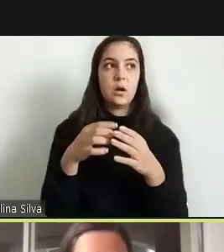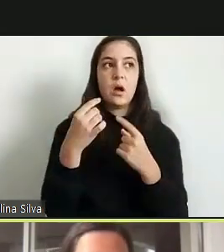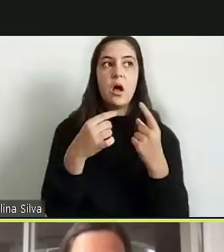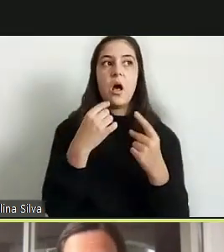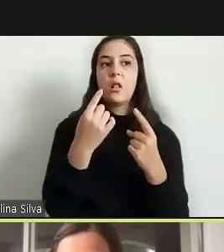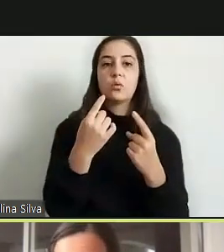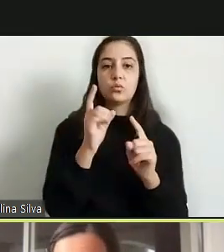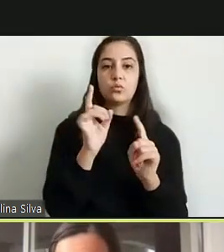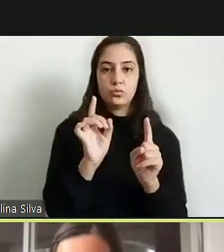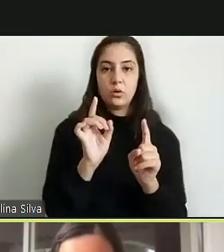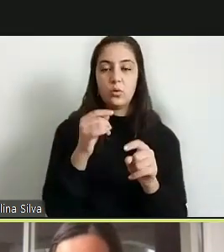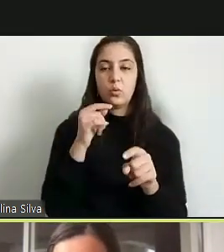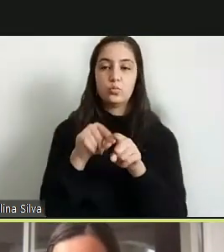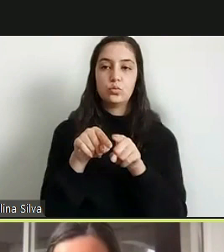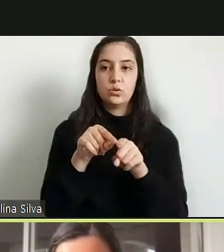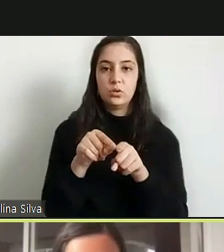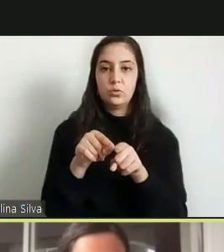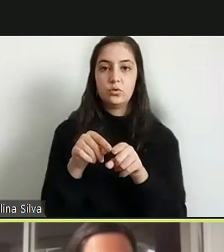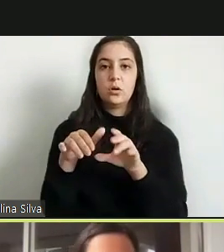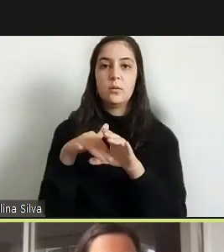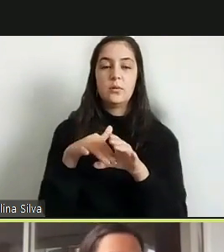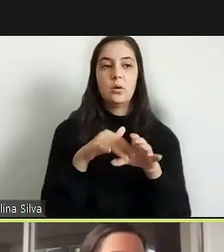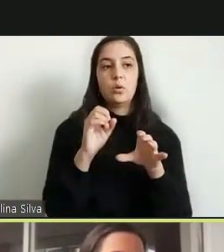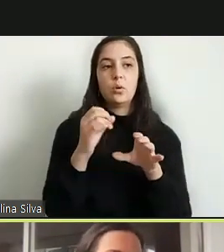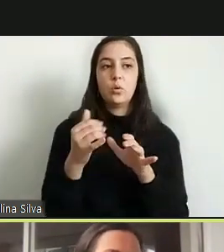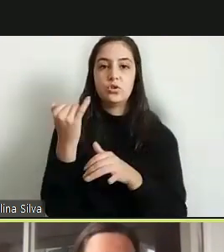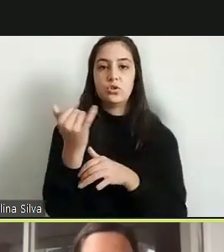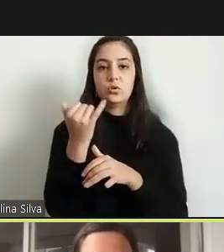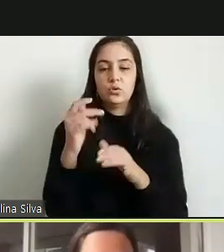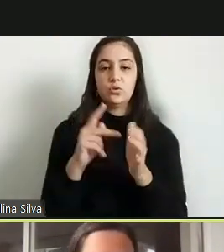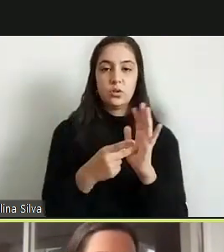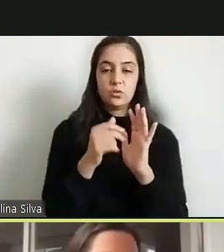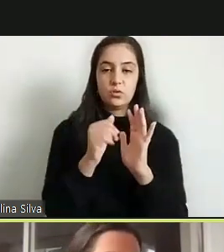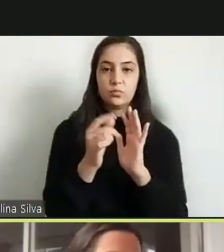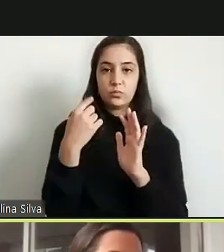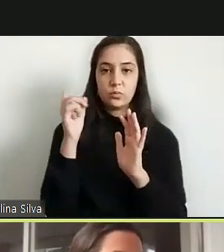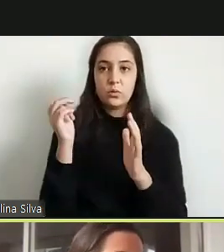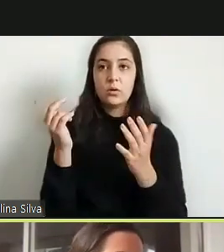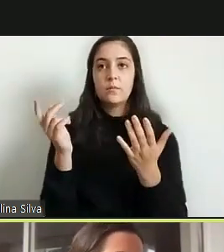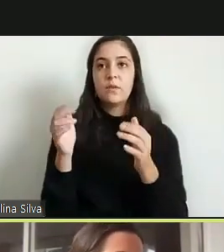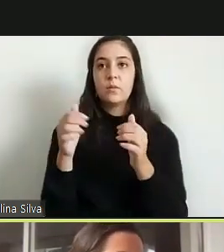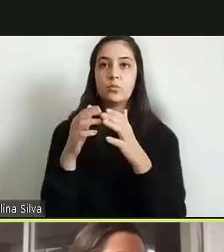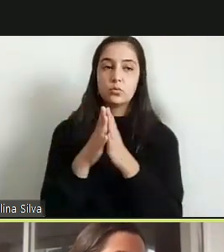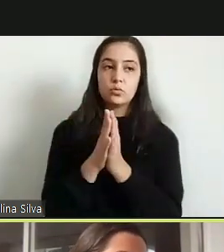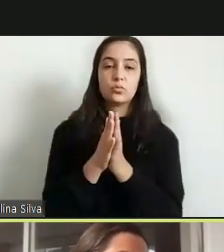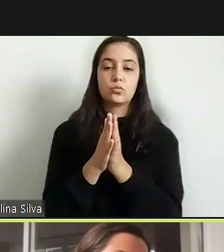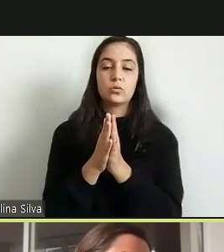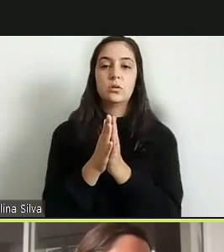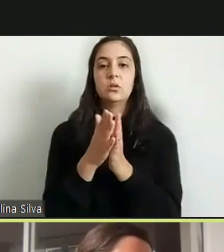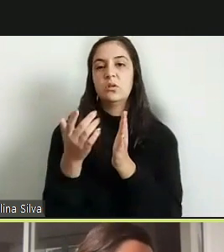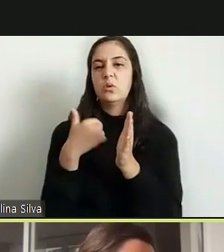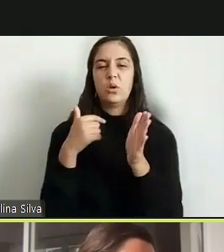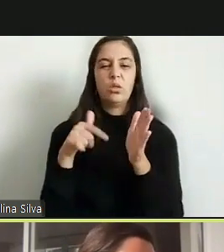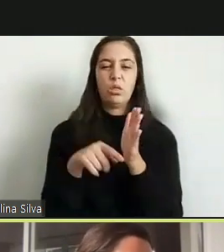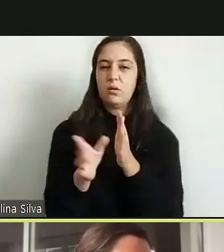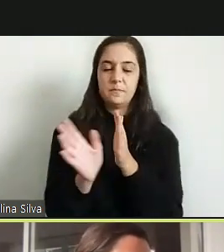cidadãos, políticos partidários ou técnicos das instituições, é por todos. E portanto não vou entrar por aqui